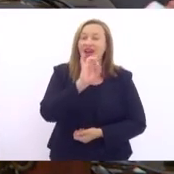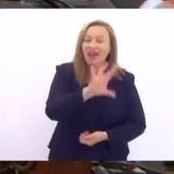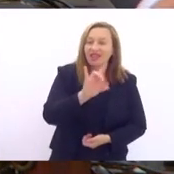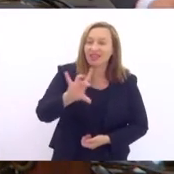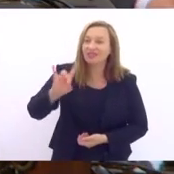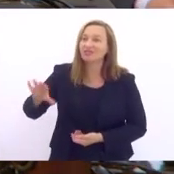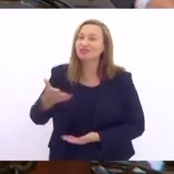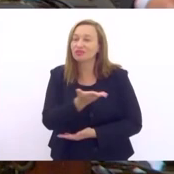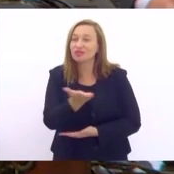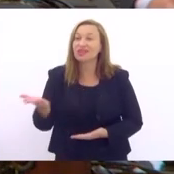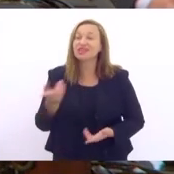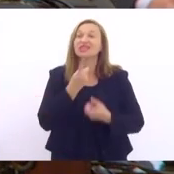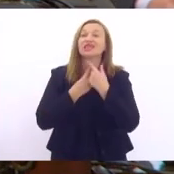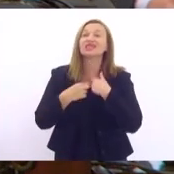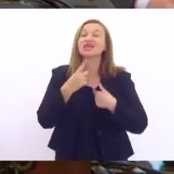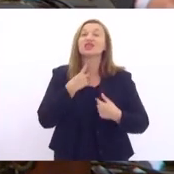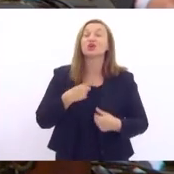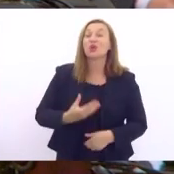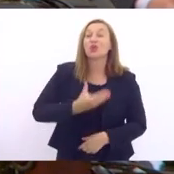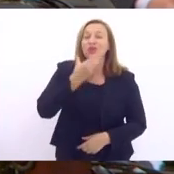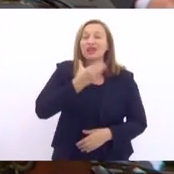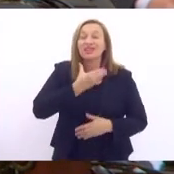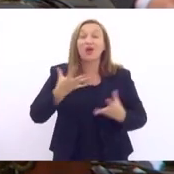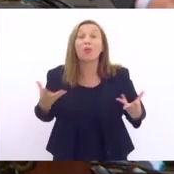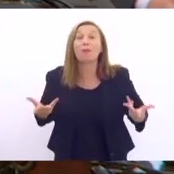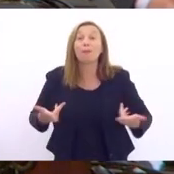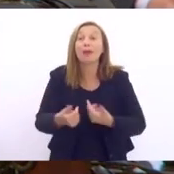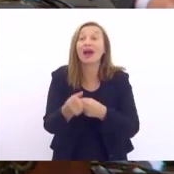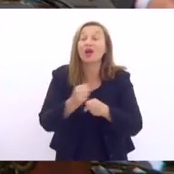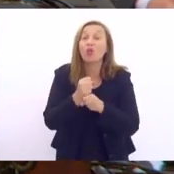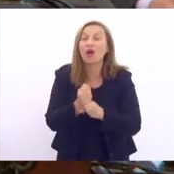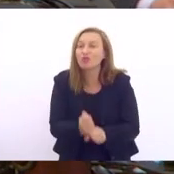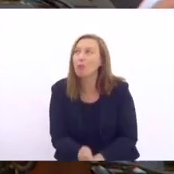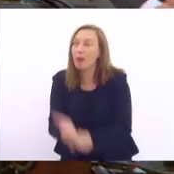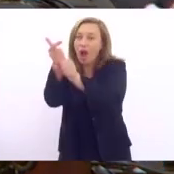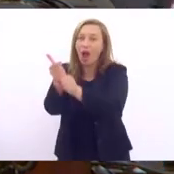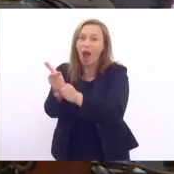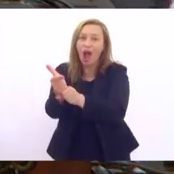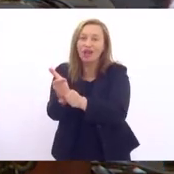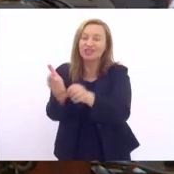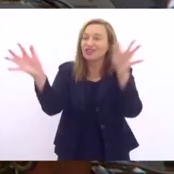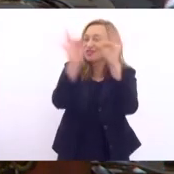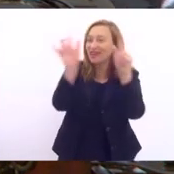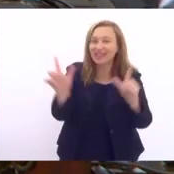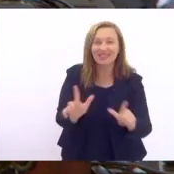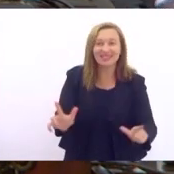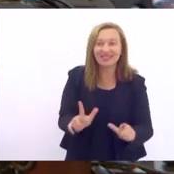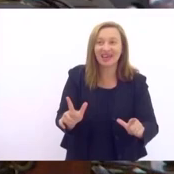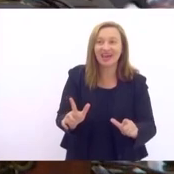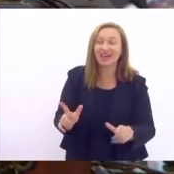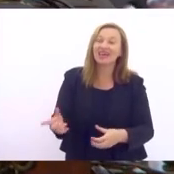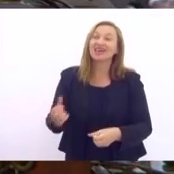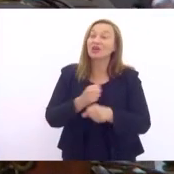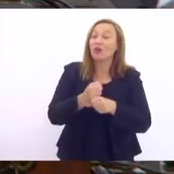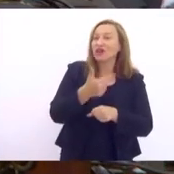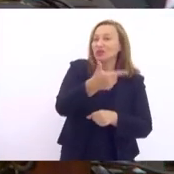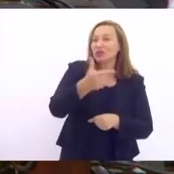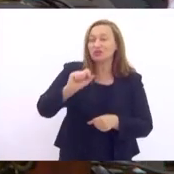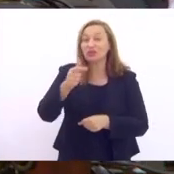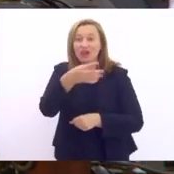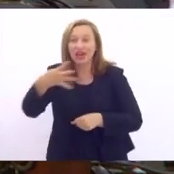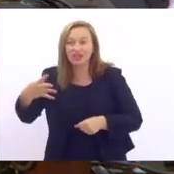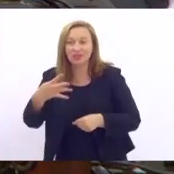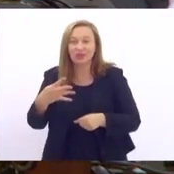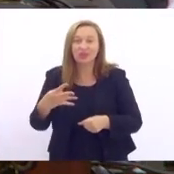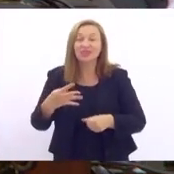Natal maravilhoso, um ano novo de muita prosperidade e que venha 2014 de muita alegria, muito trabalho, muita